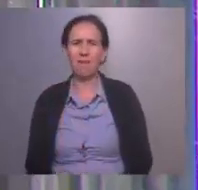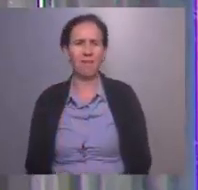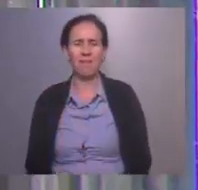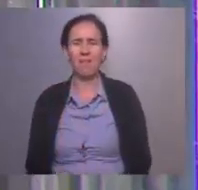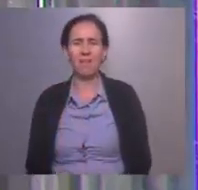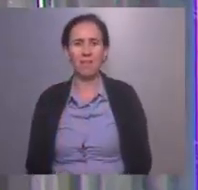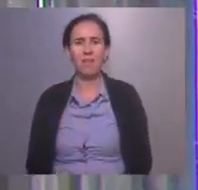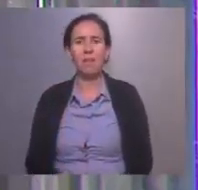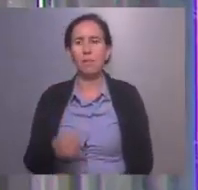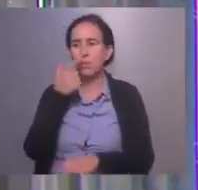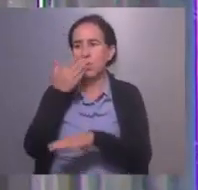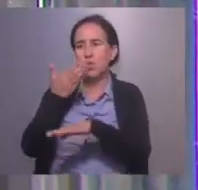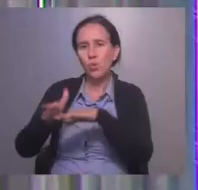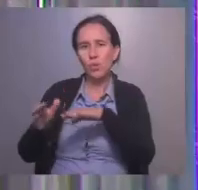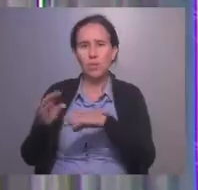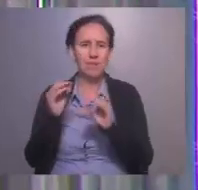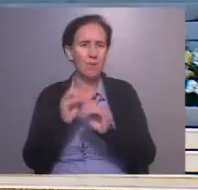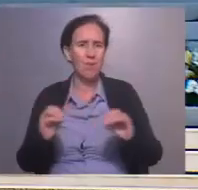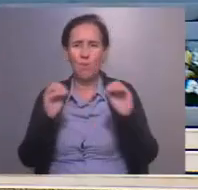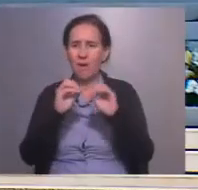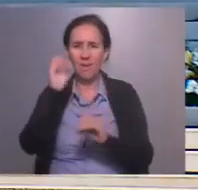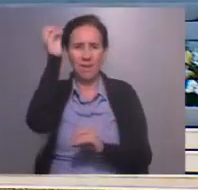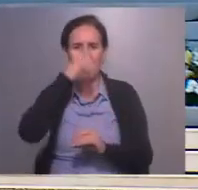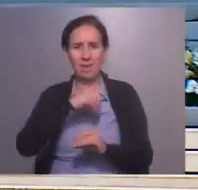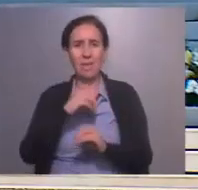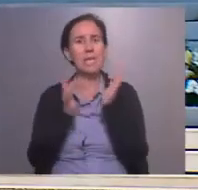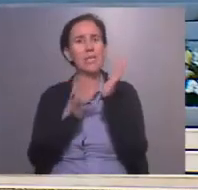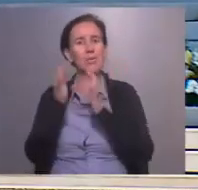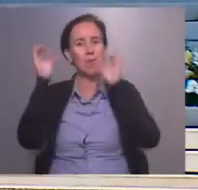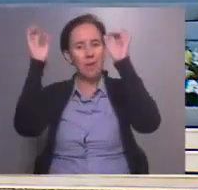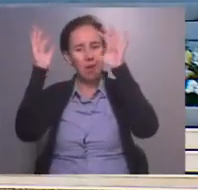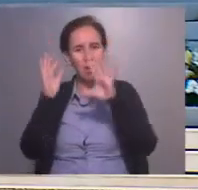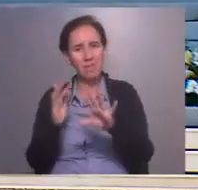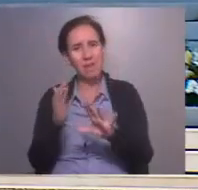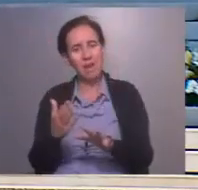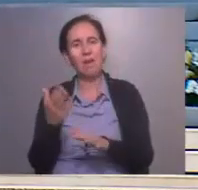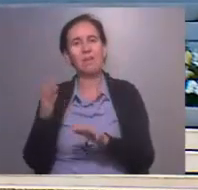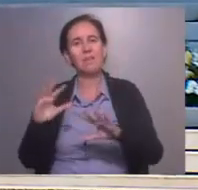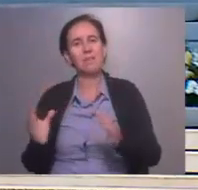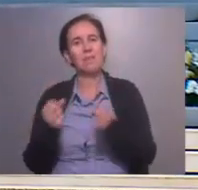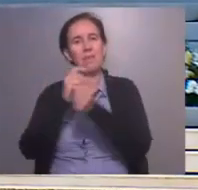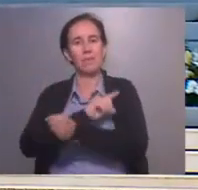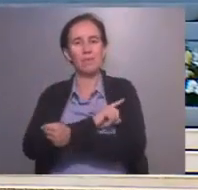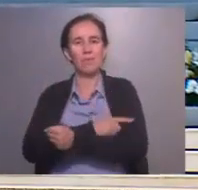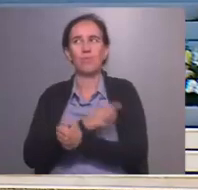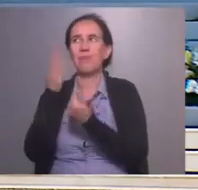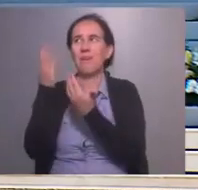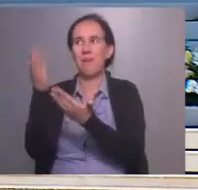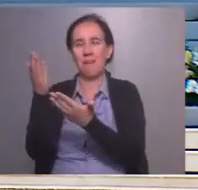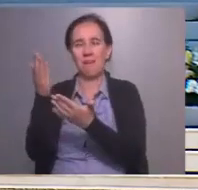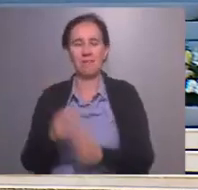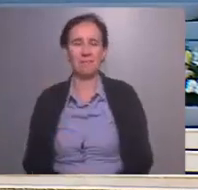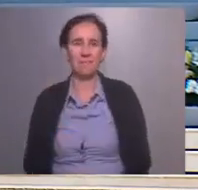Ninguém está excluído da graça de Cristo e do seu poder salvador.